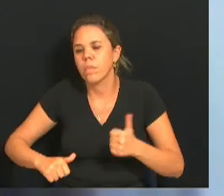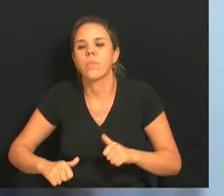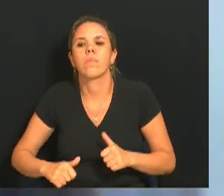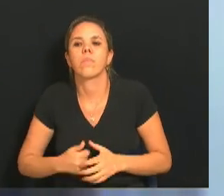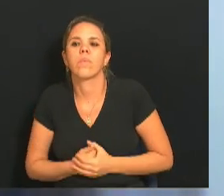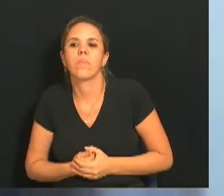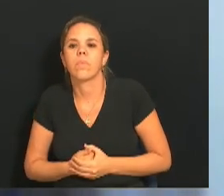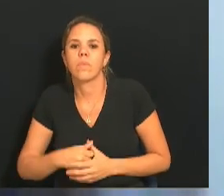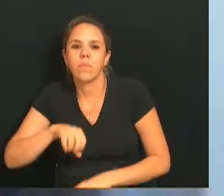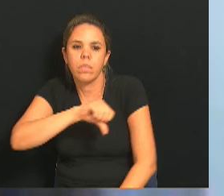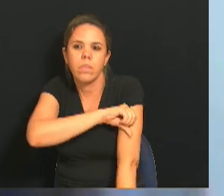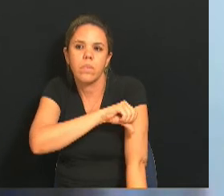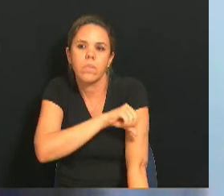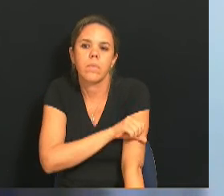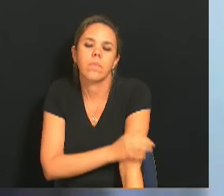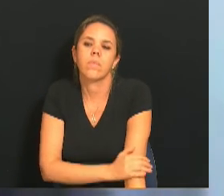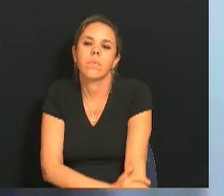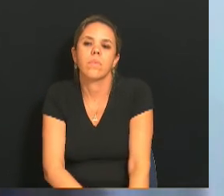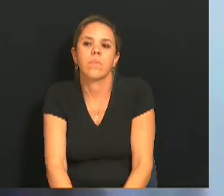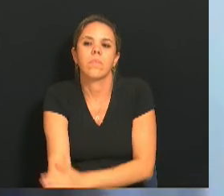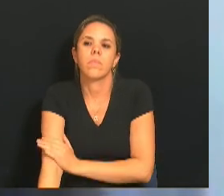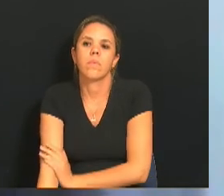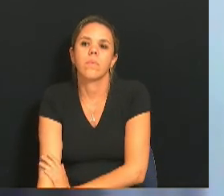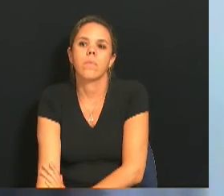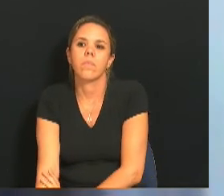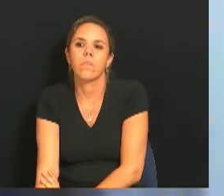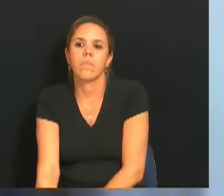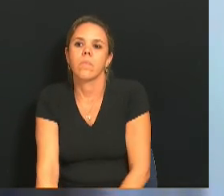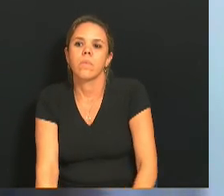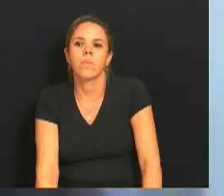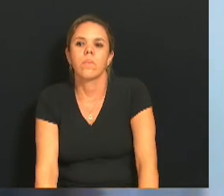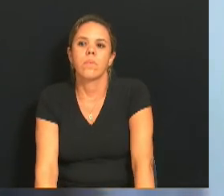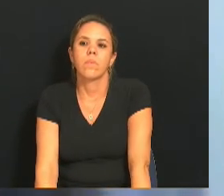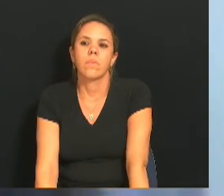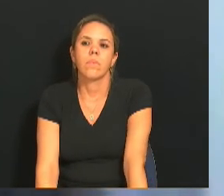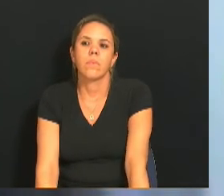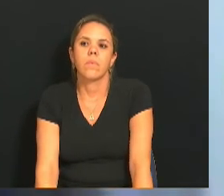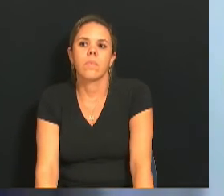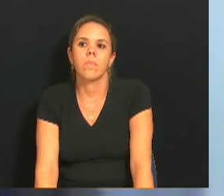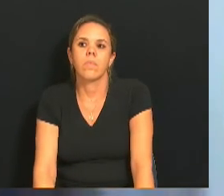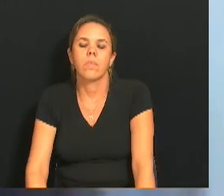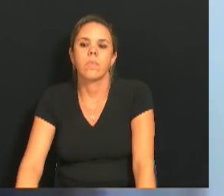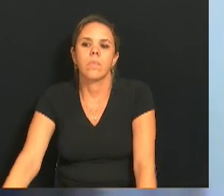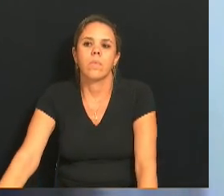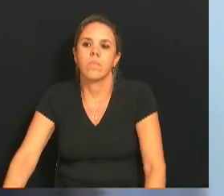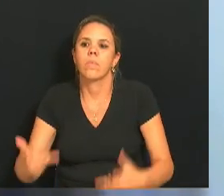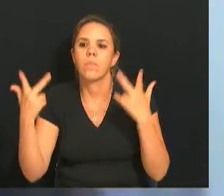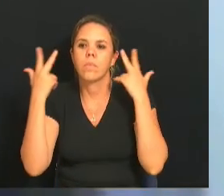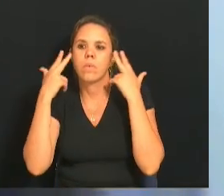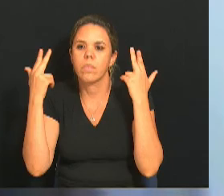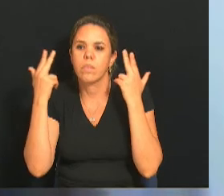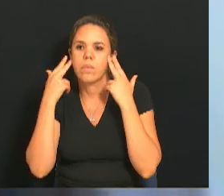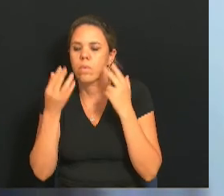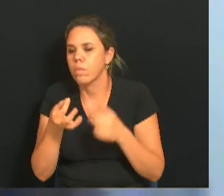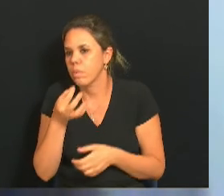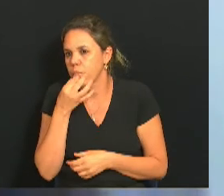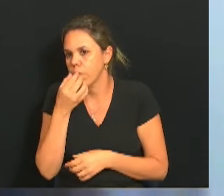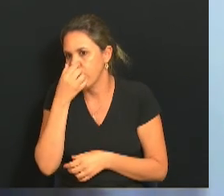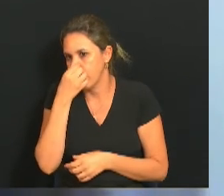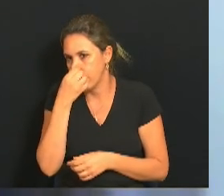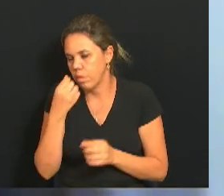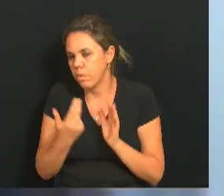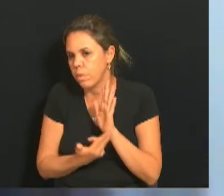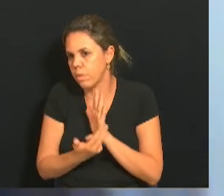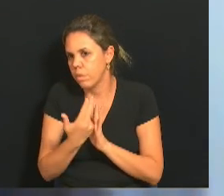ano, que para nós, enfim, é comum, quer dizer, a utilização de